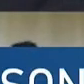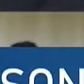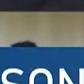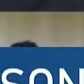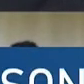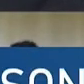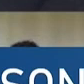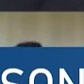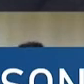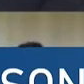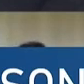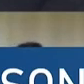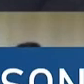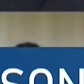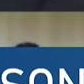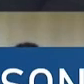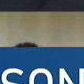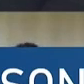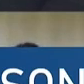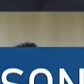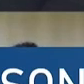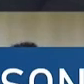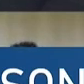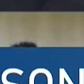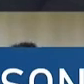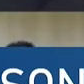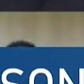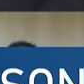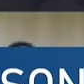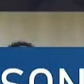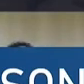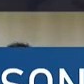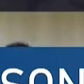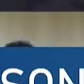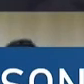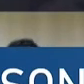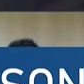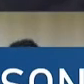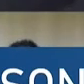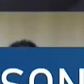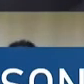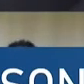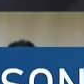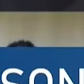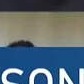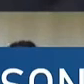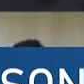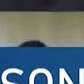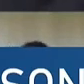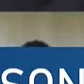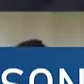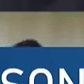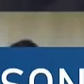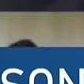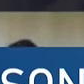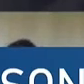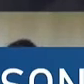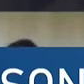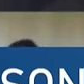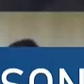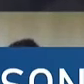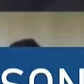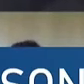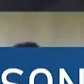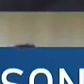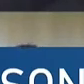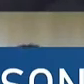nova parte dessa investigação começa a partir de agora? A dinâmica é exatamente uma revisão da